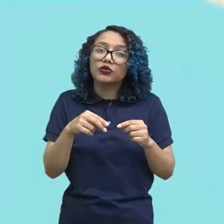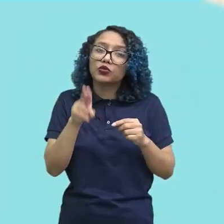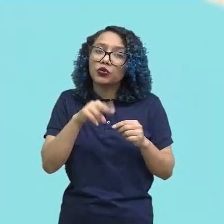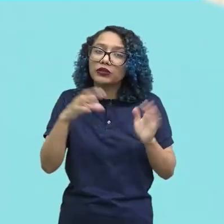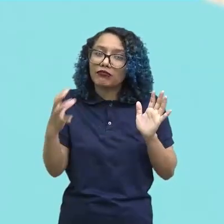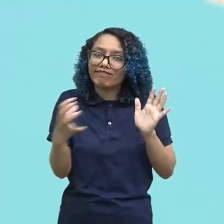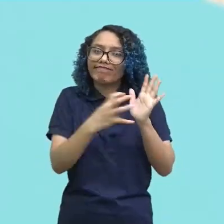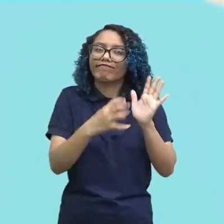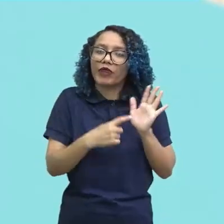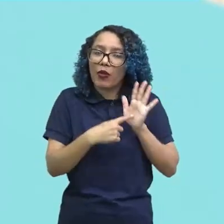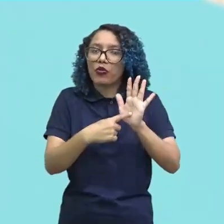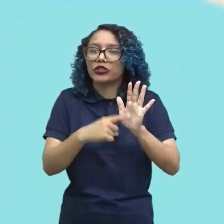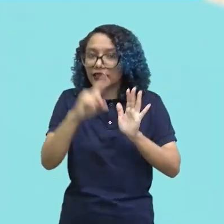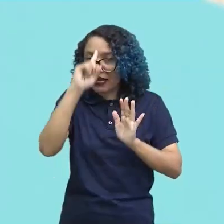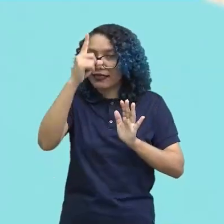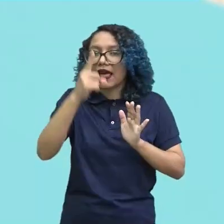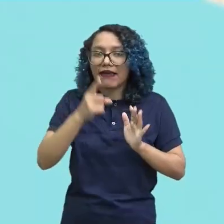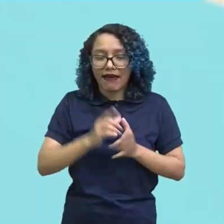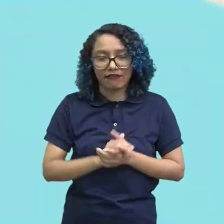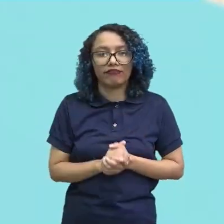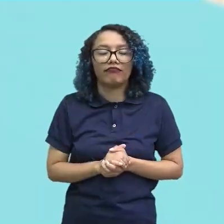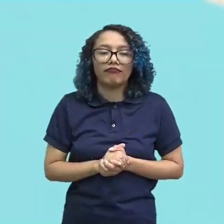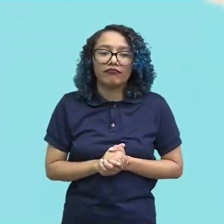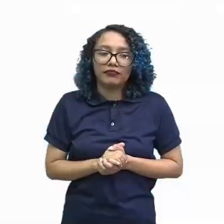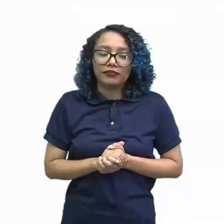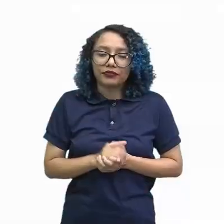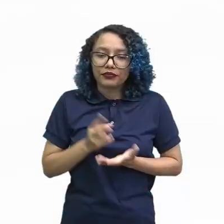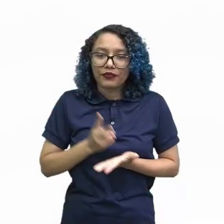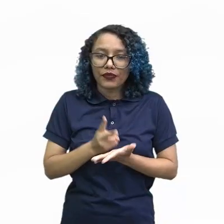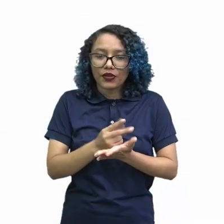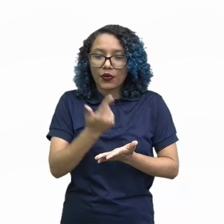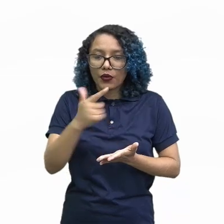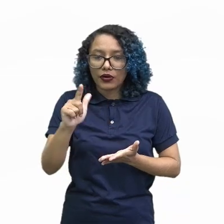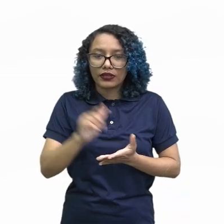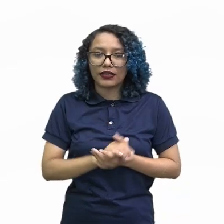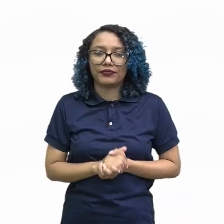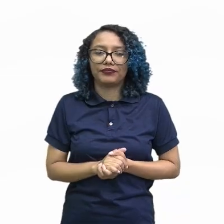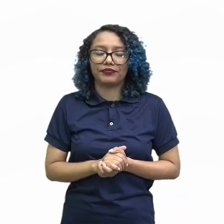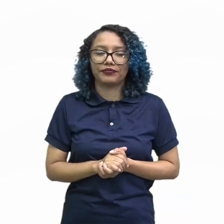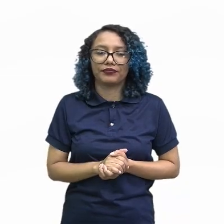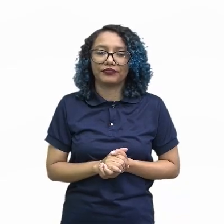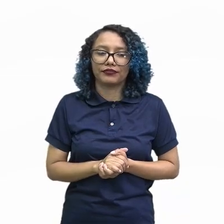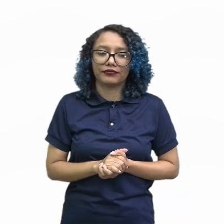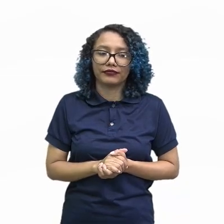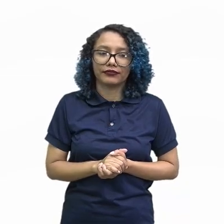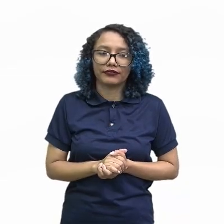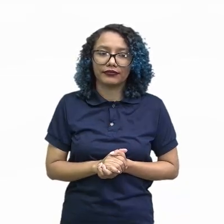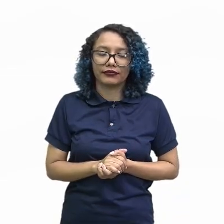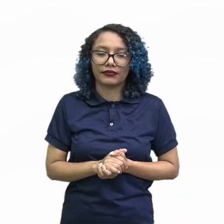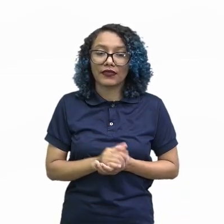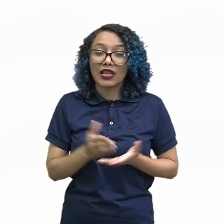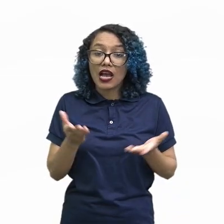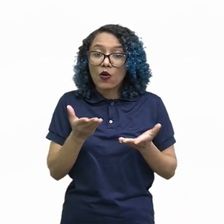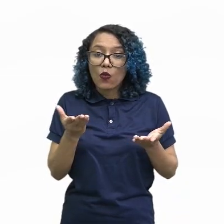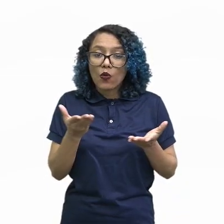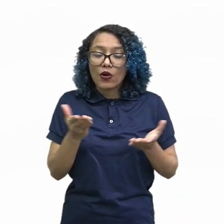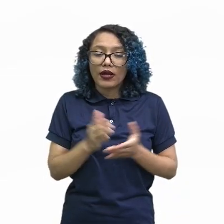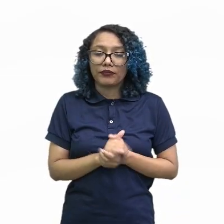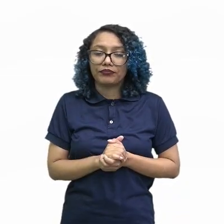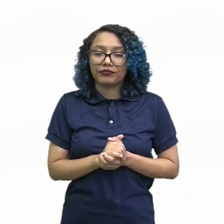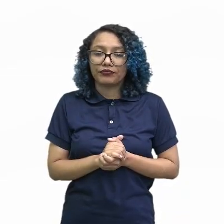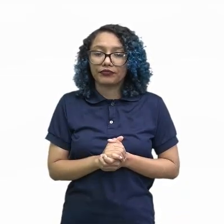expressar essa ideia. Ok? Vamos seguir? A próxima figura de linguagem, ela é uma figura que